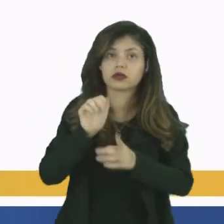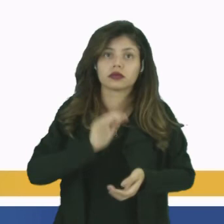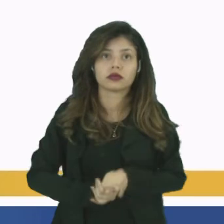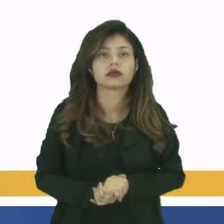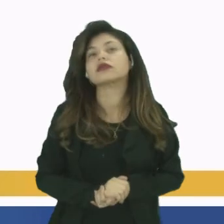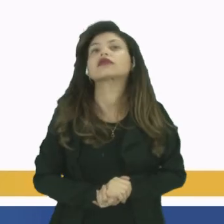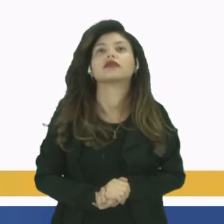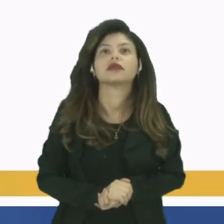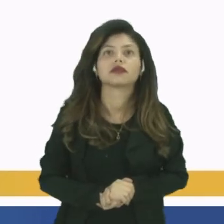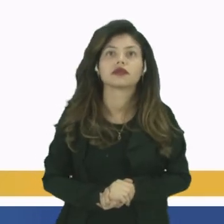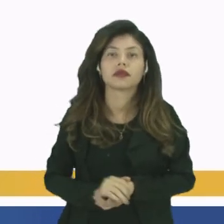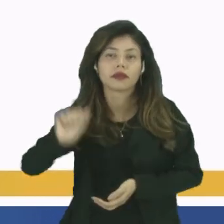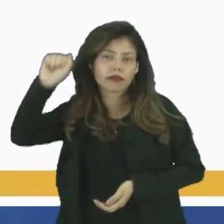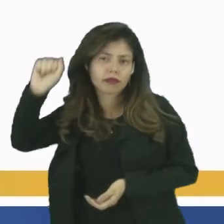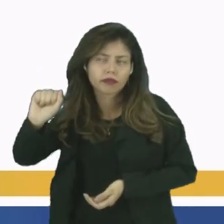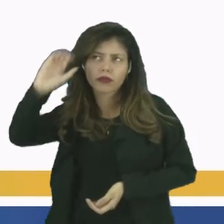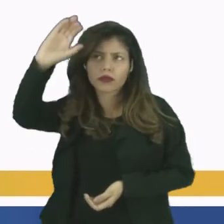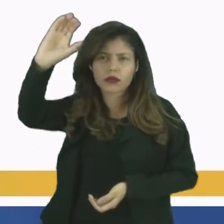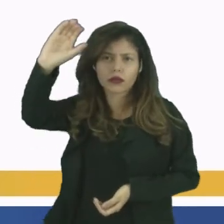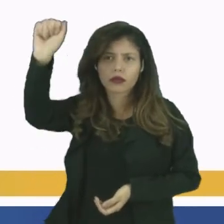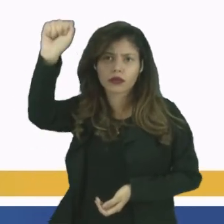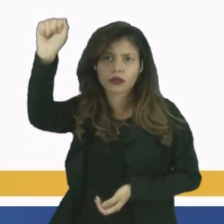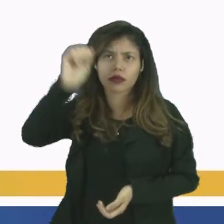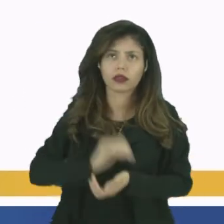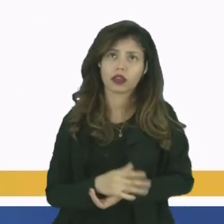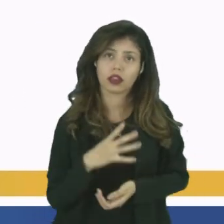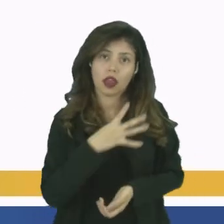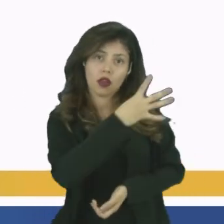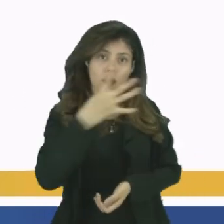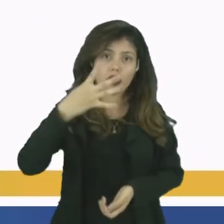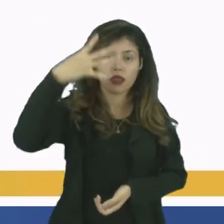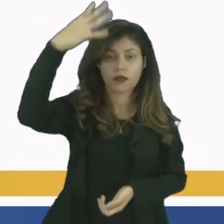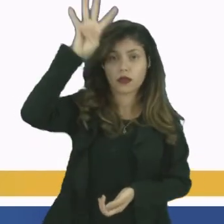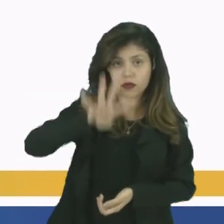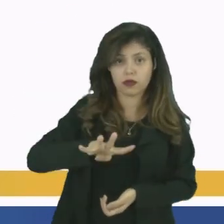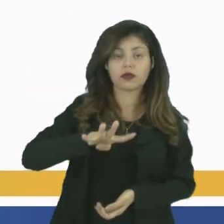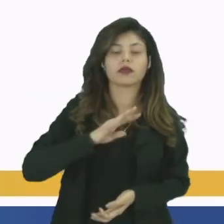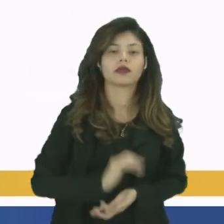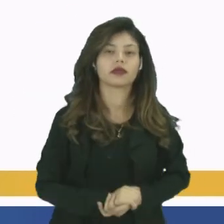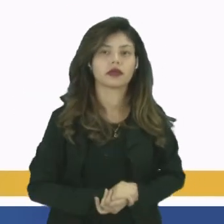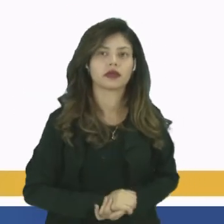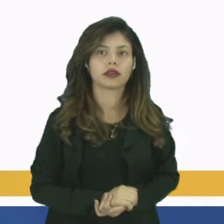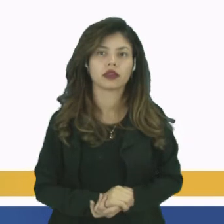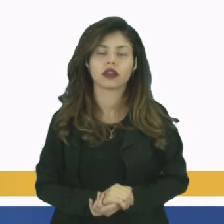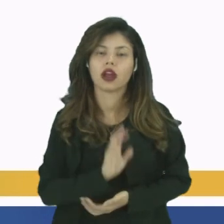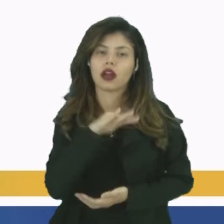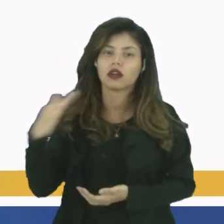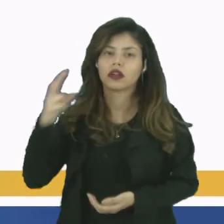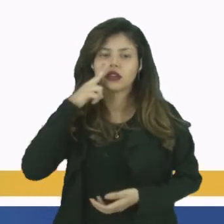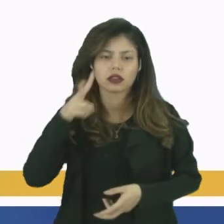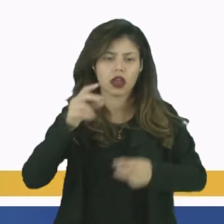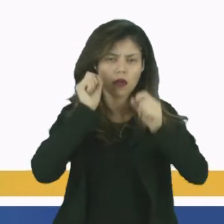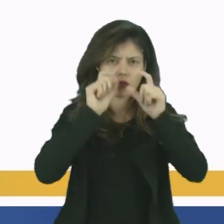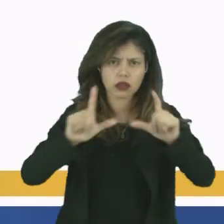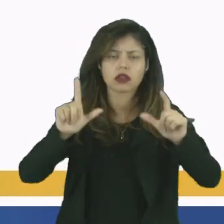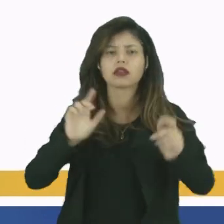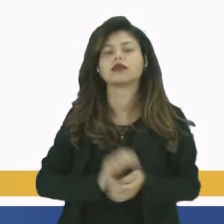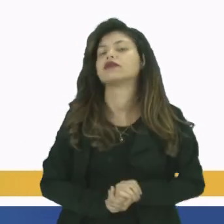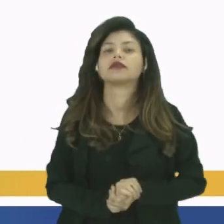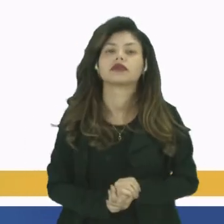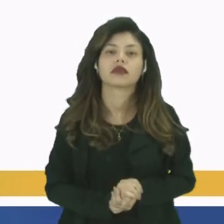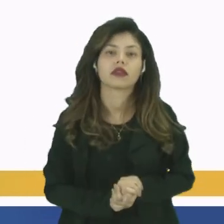sua telinha, nós temos uma matriz 4x4, 4 linhas e 4 colunas. E quando você observa os seus